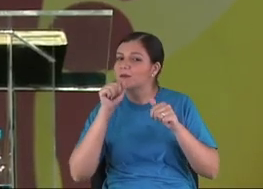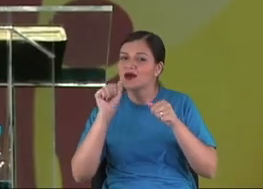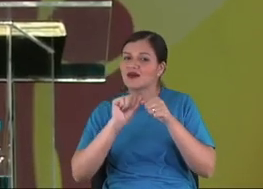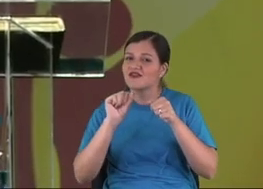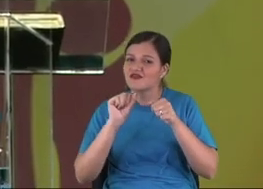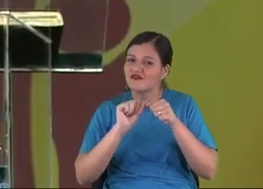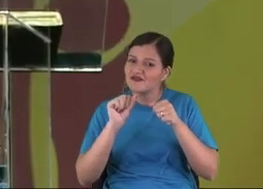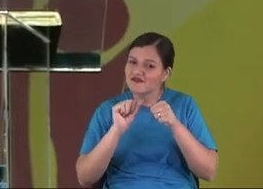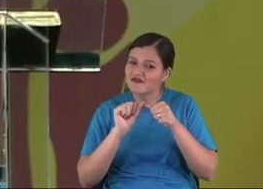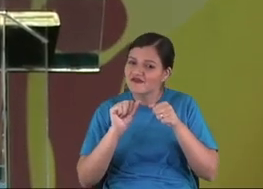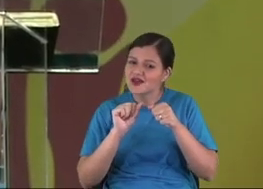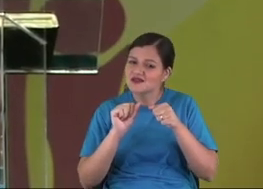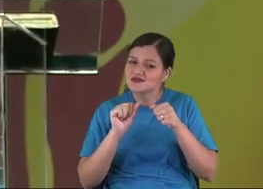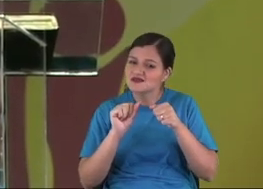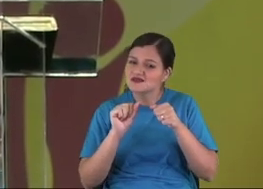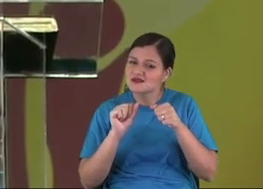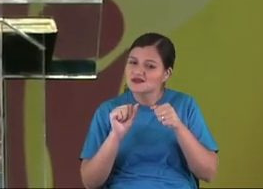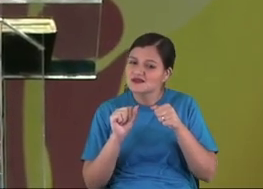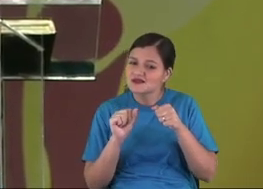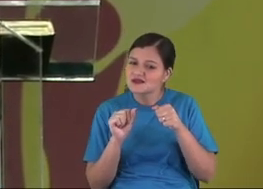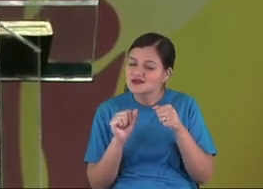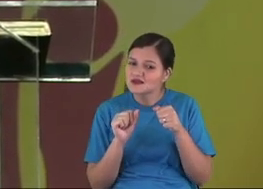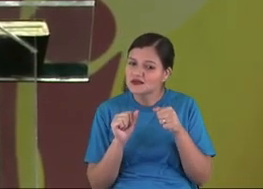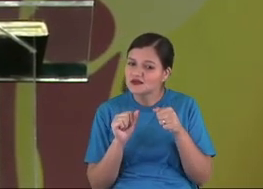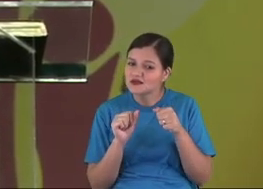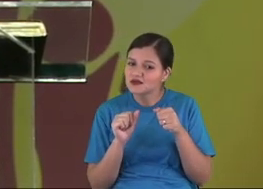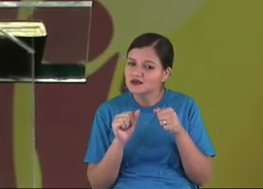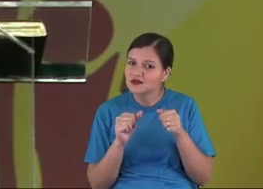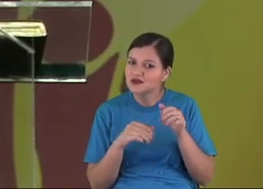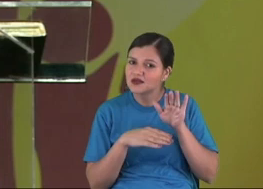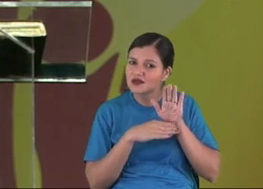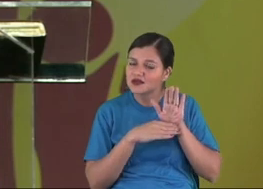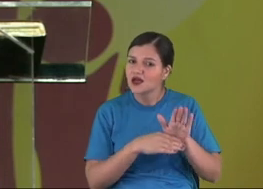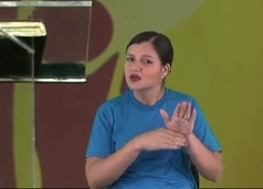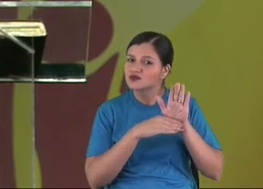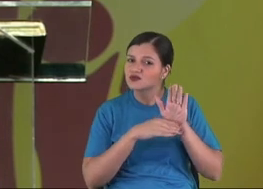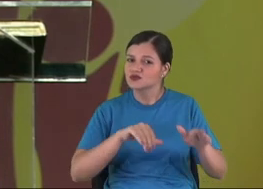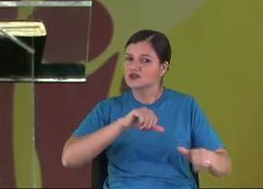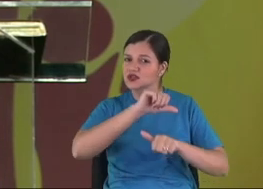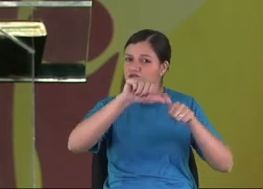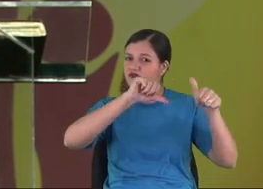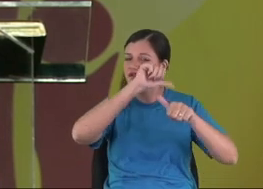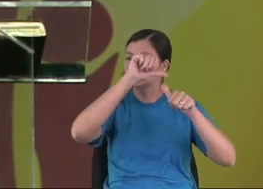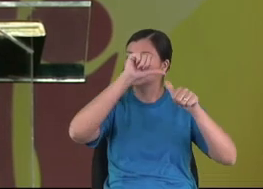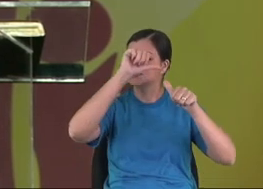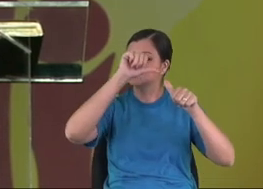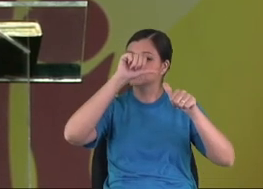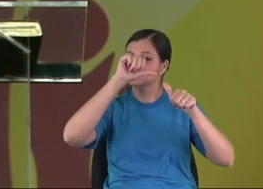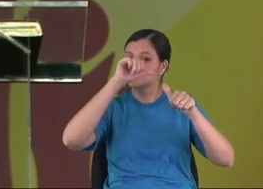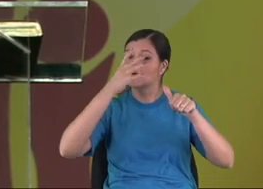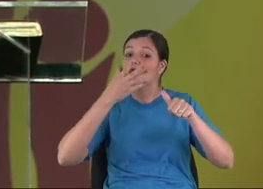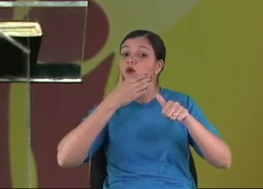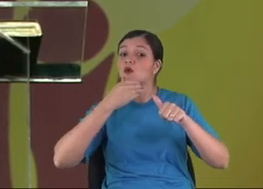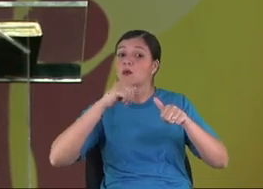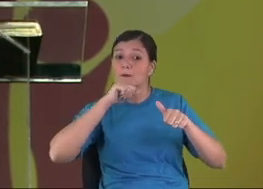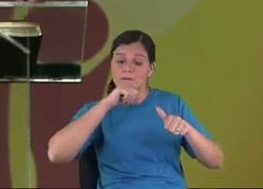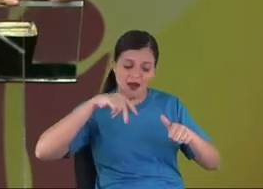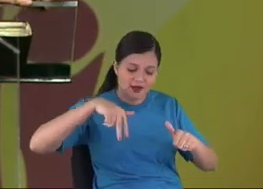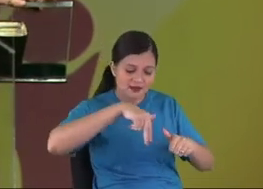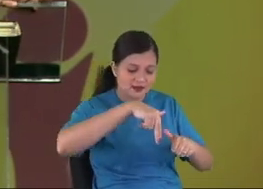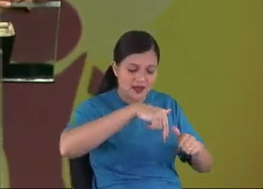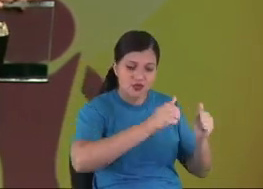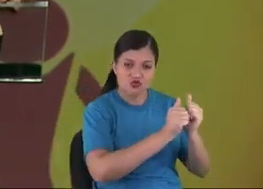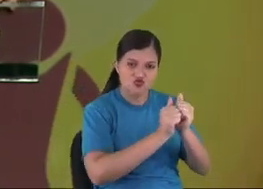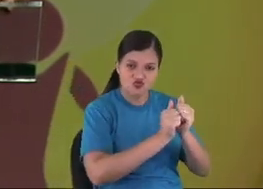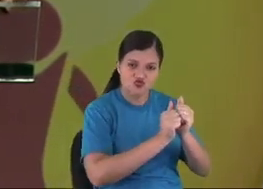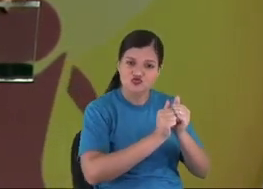uma passagem, né? Fazer essa transição de eu ser o policial presente para Deus